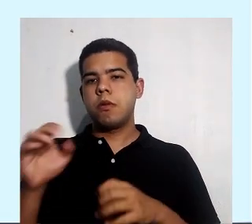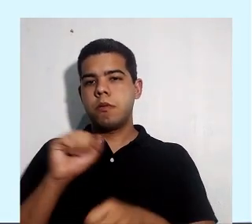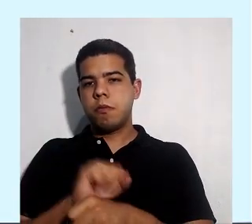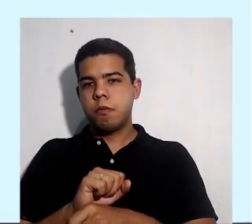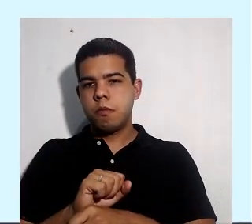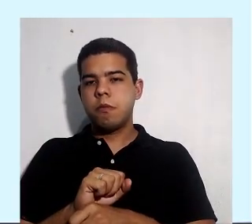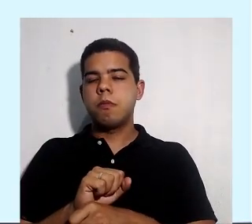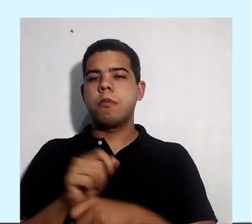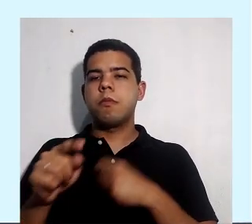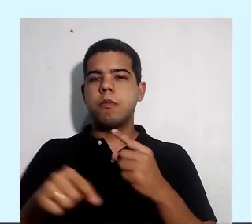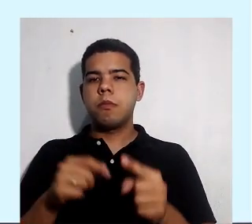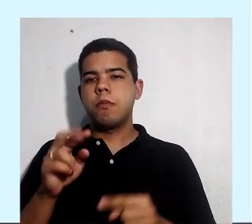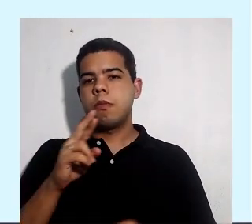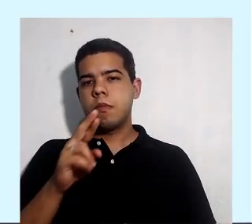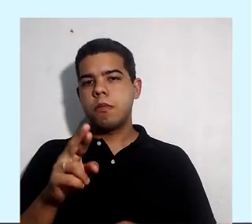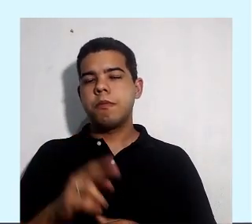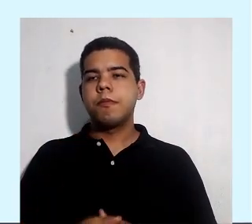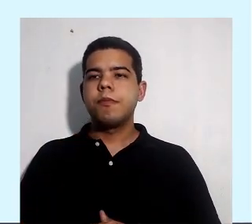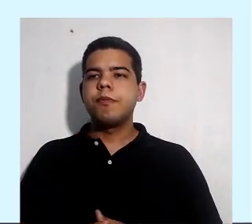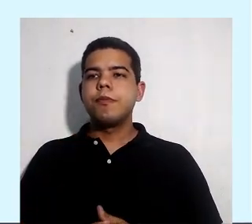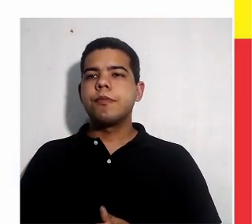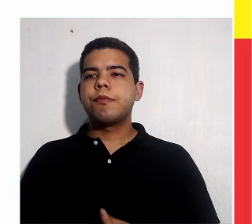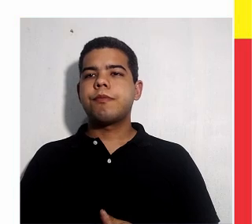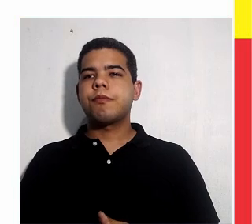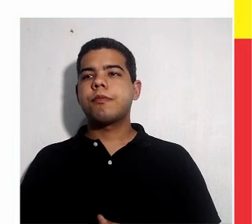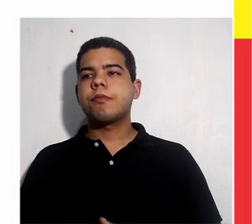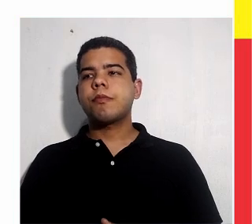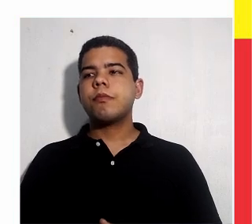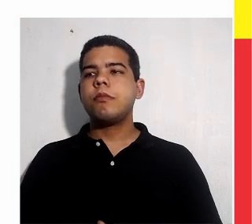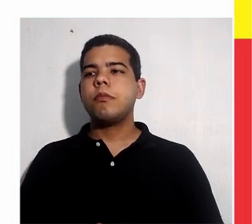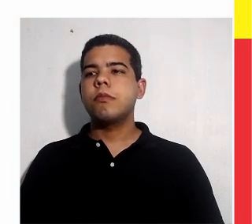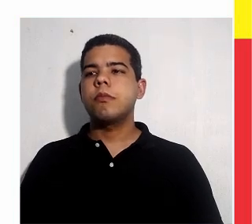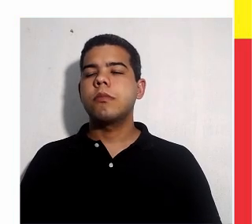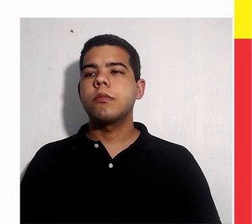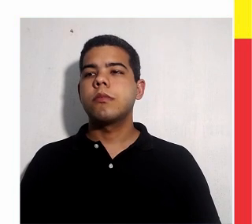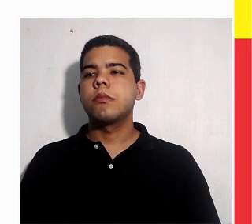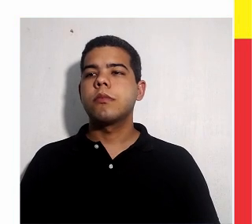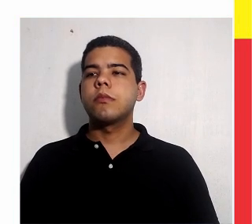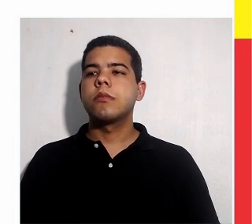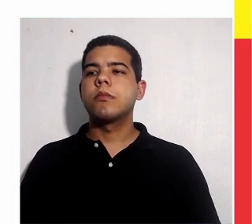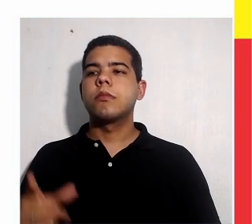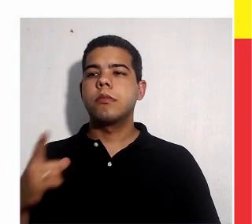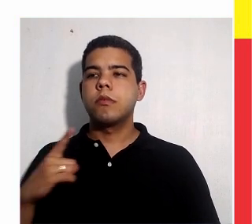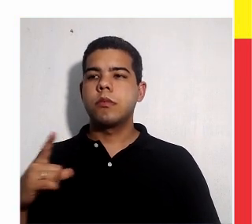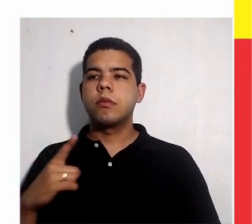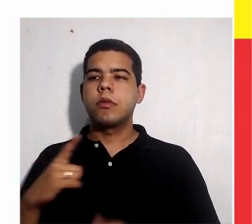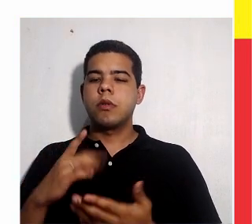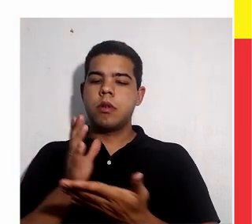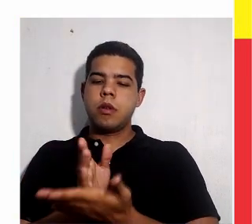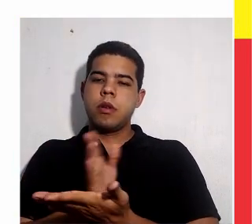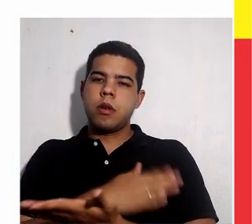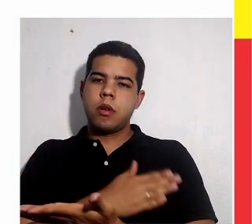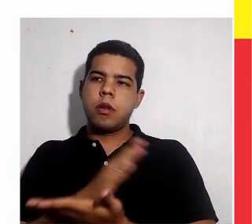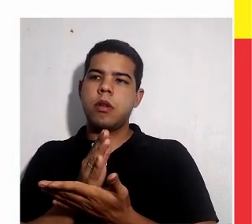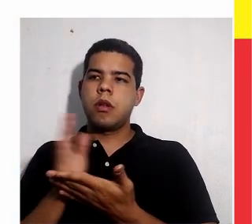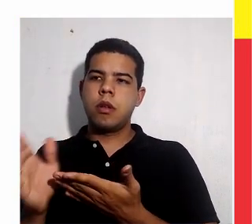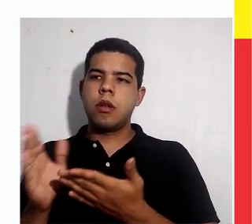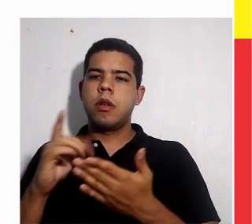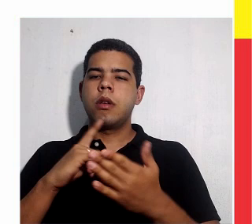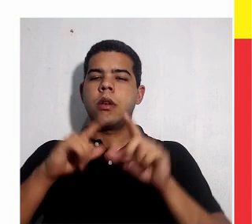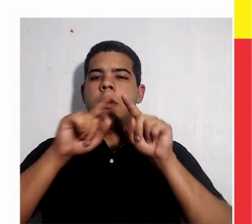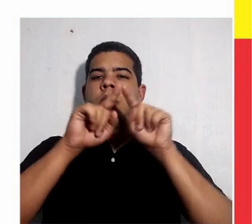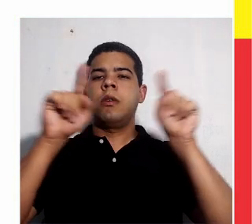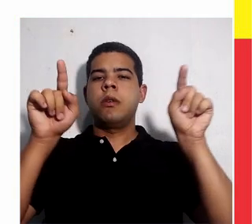e tente fazer, ok? Como podemos observar, essa figura aqui ela pode ser decomposta em